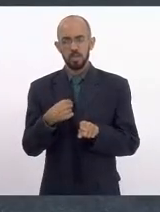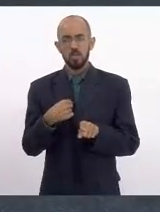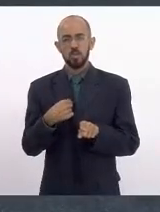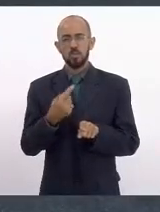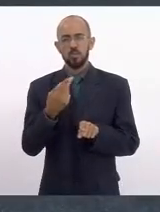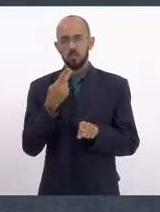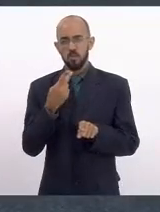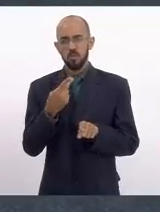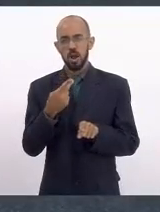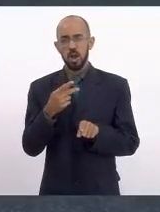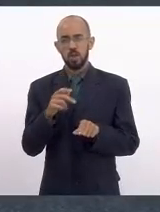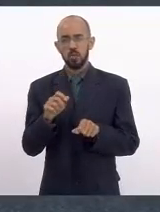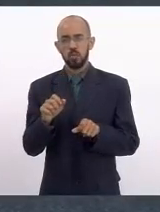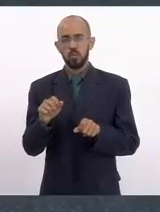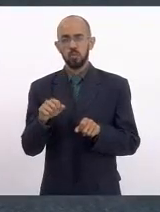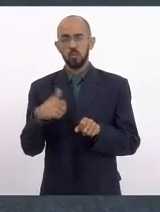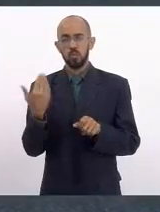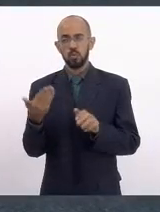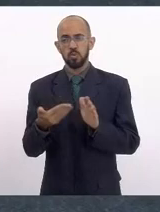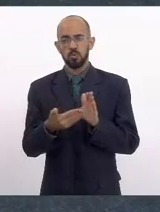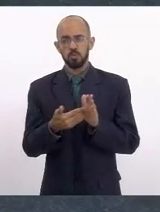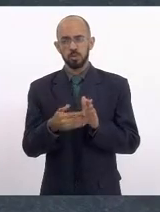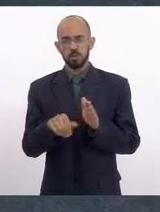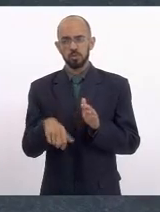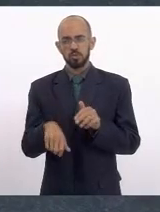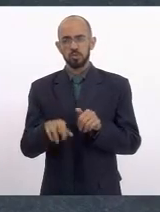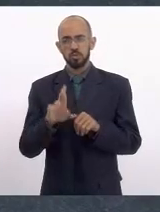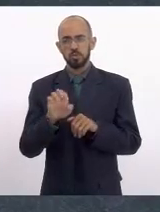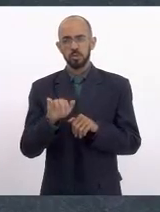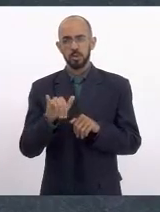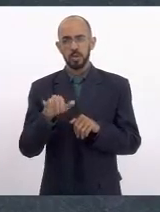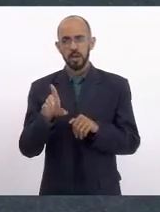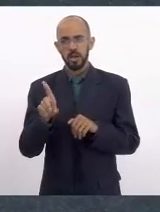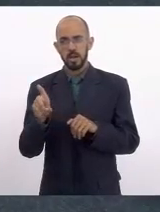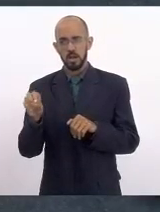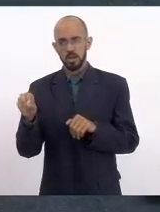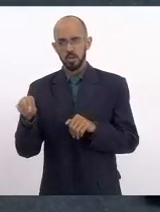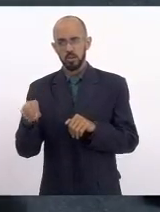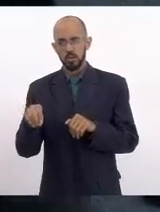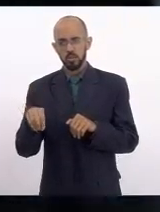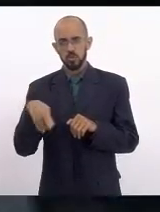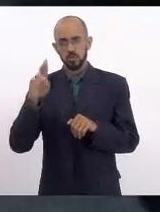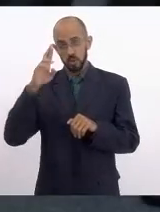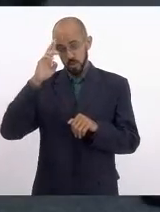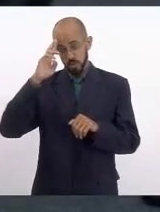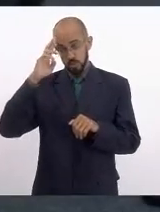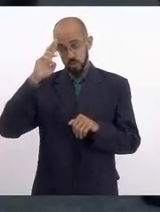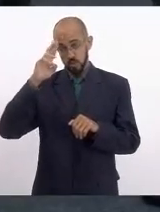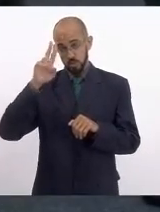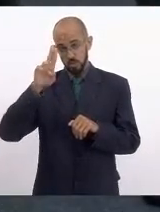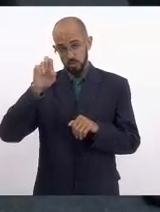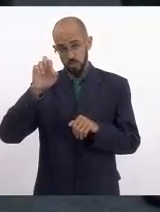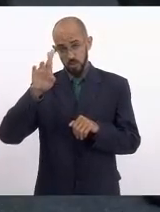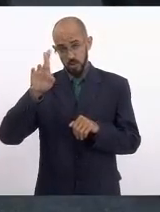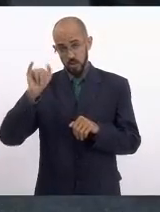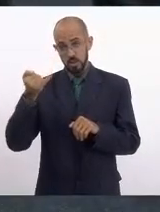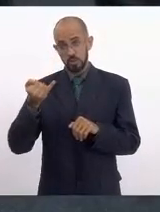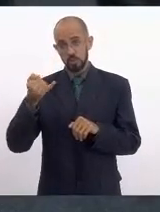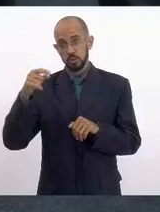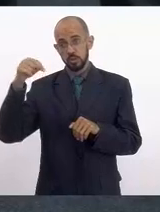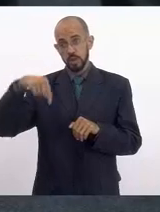cito aqui a presença do professor Ricardo Lodi reitor da UERJ entre nós sempre bom ter um nosso leitor aqui